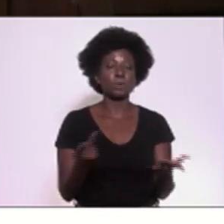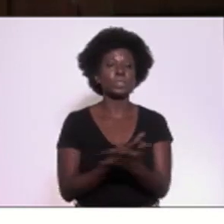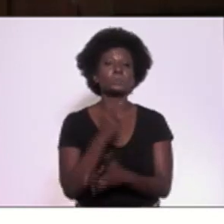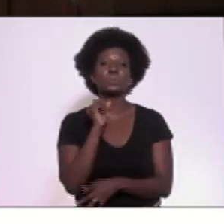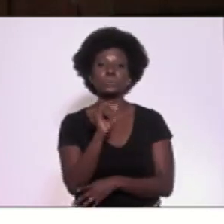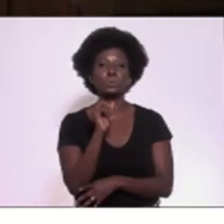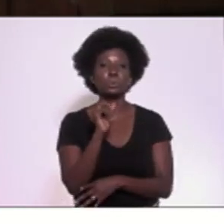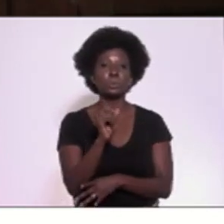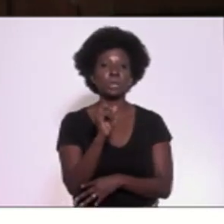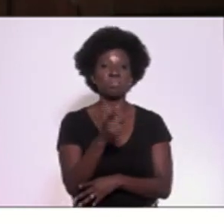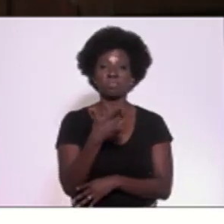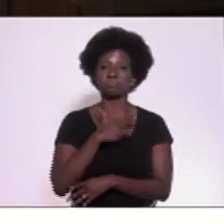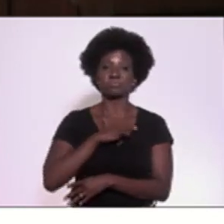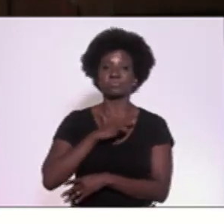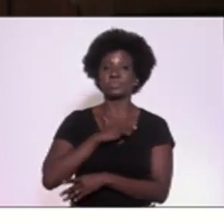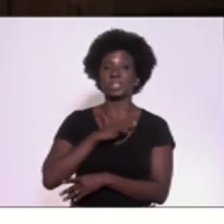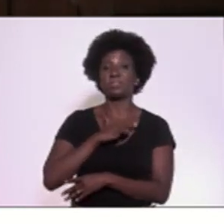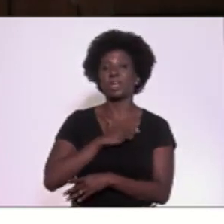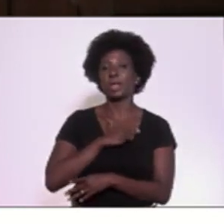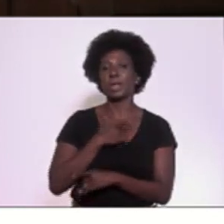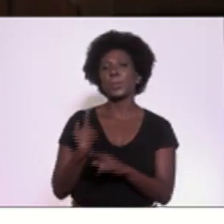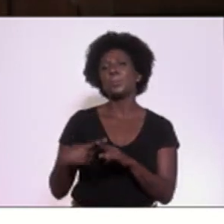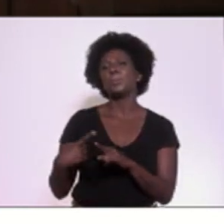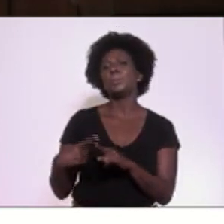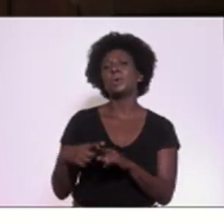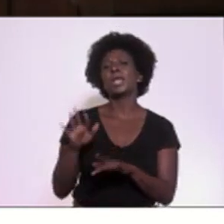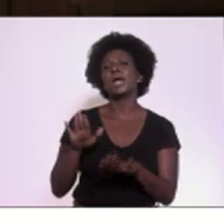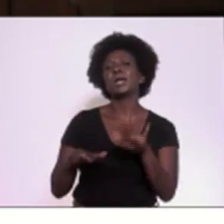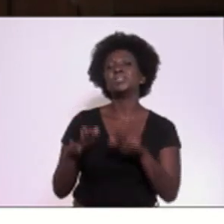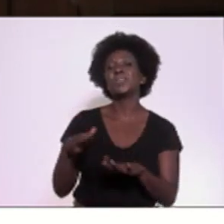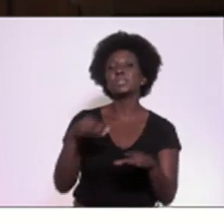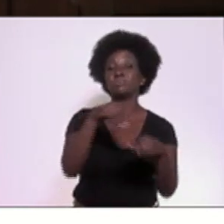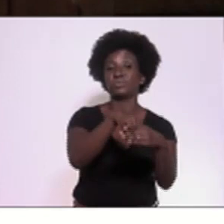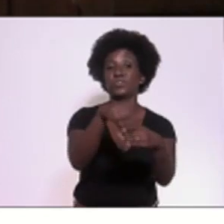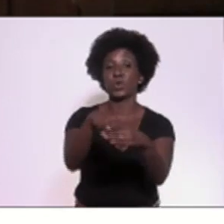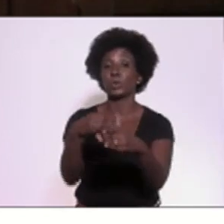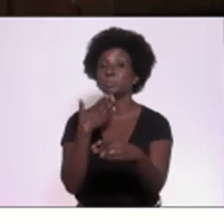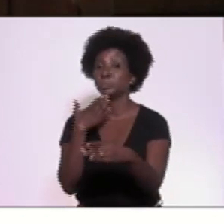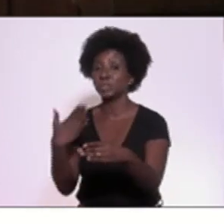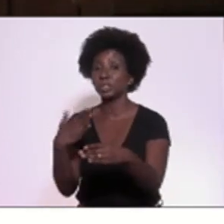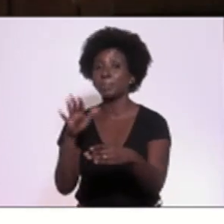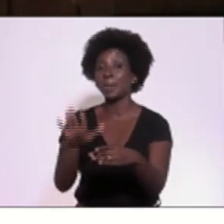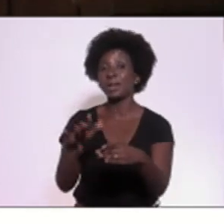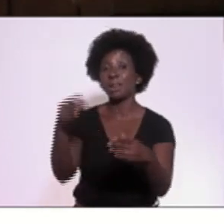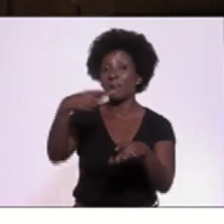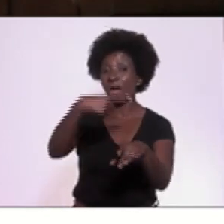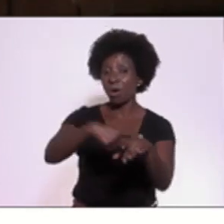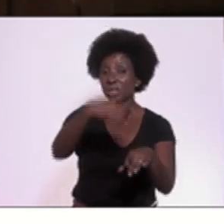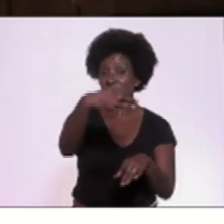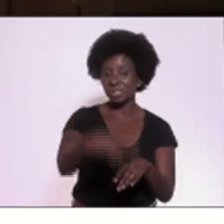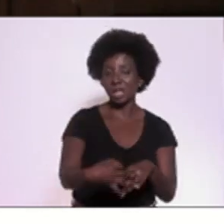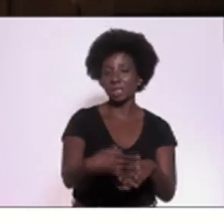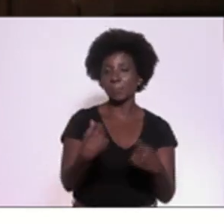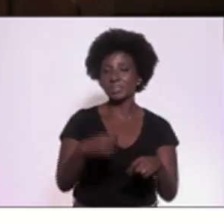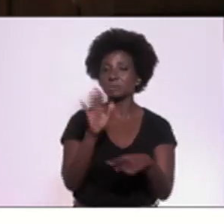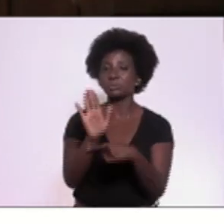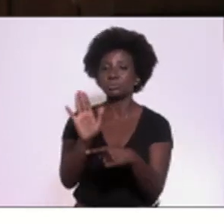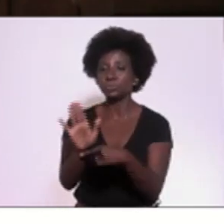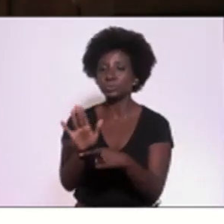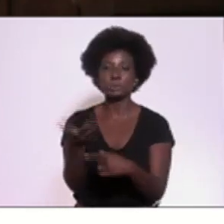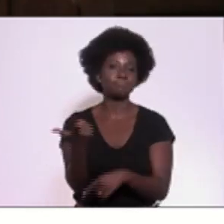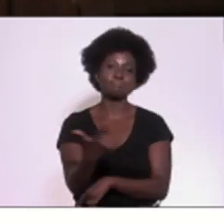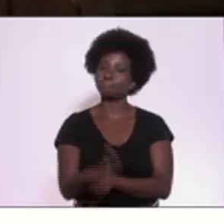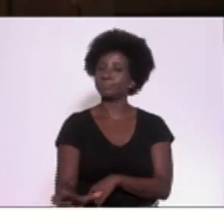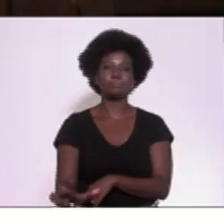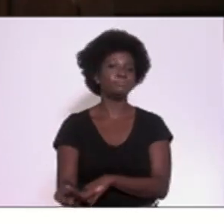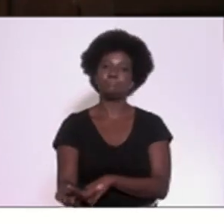situação. O patinho feito que é desejado nas horas de momento eleitoral, mas é reprimido durante o governo. E eu falo que São